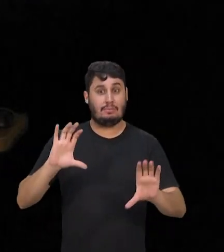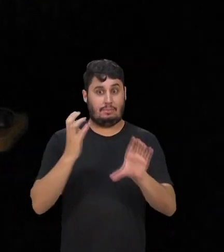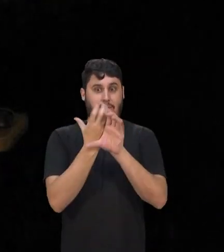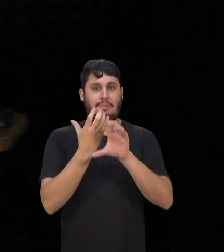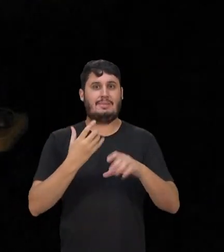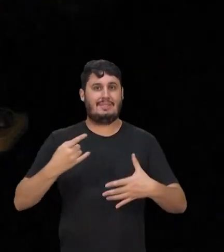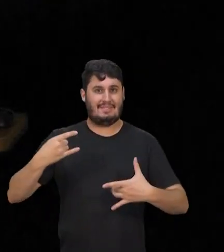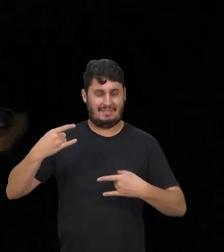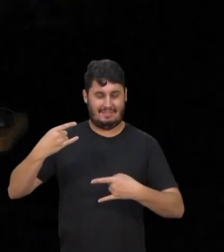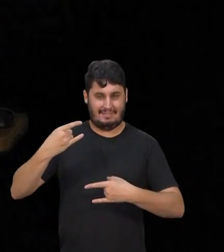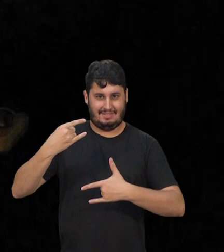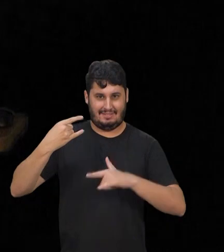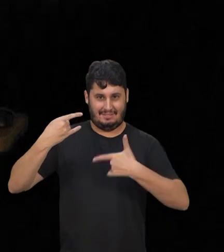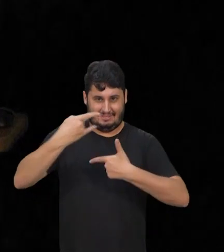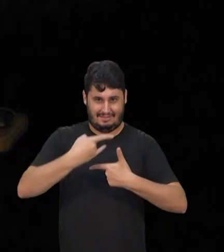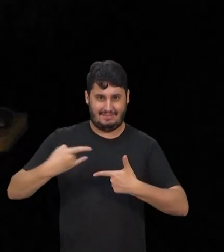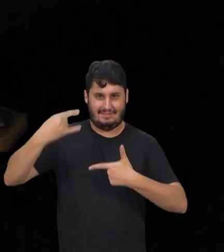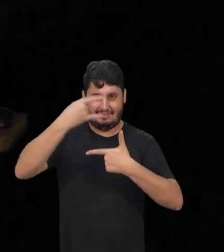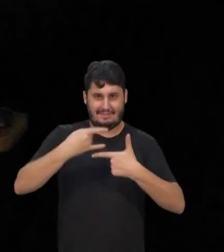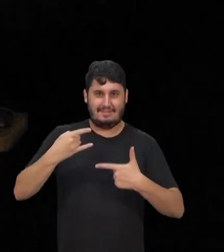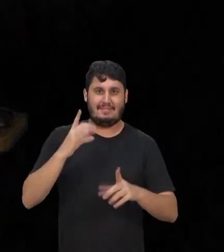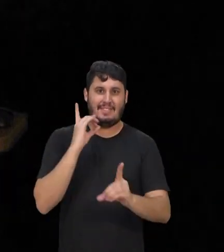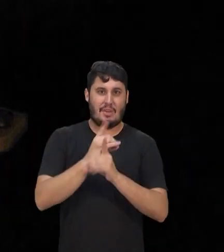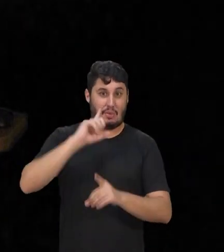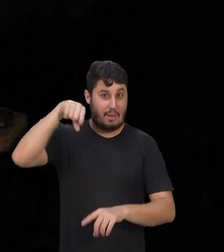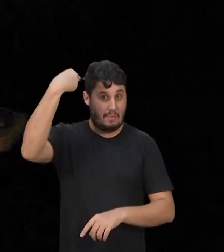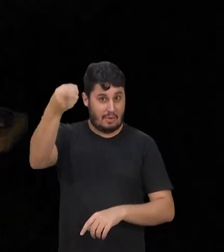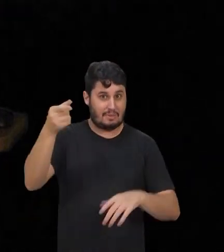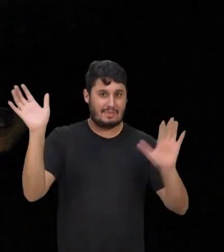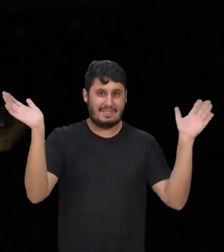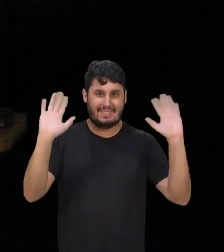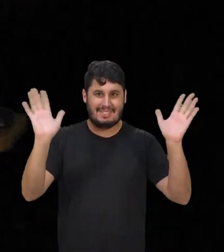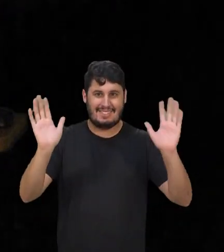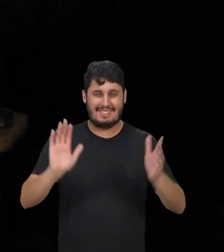ali para conversar um pouquinho numa videochamada. Até a próxima. Tchau, tchau.